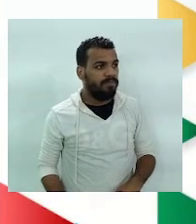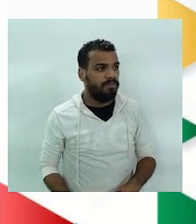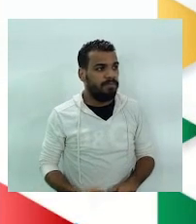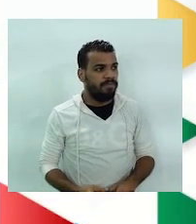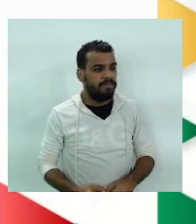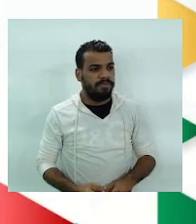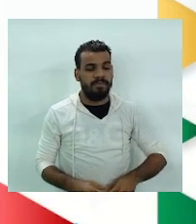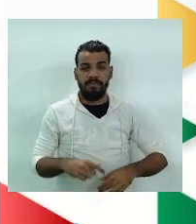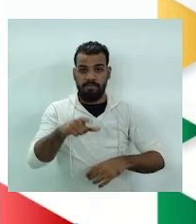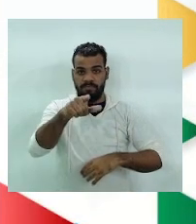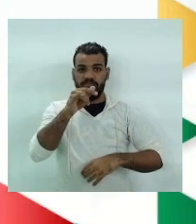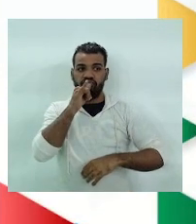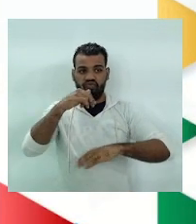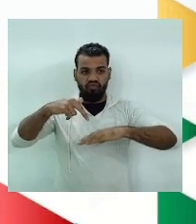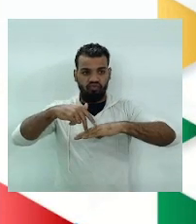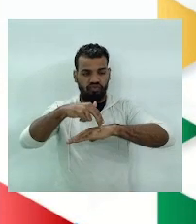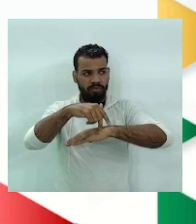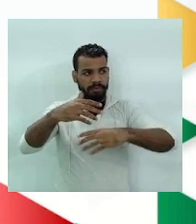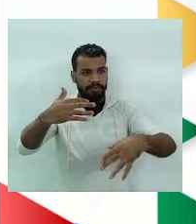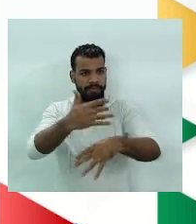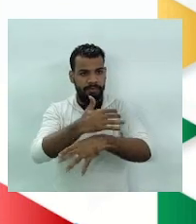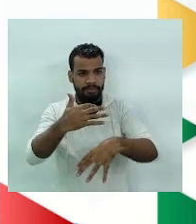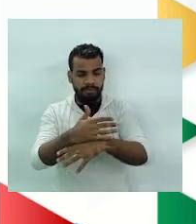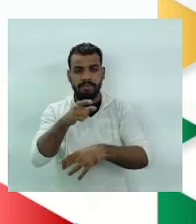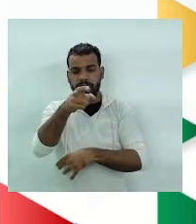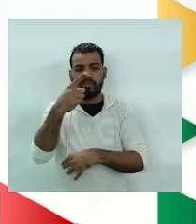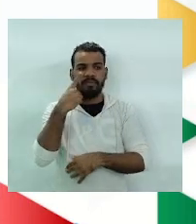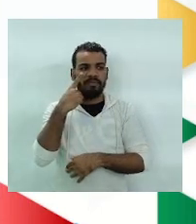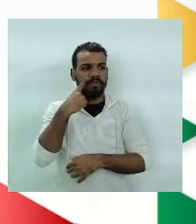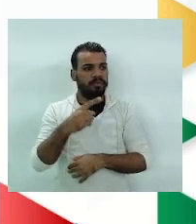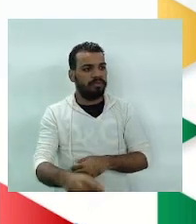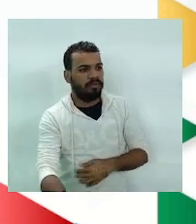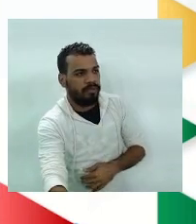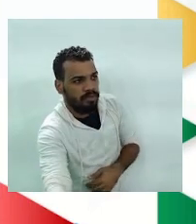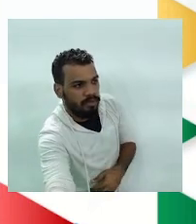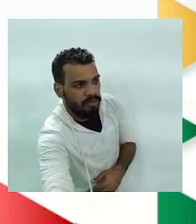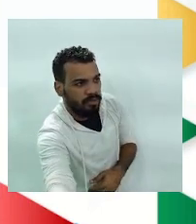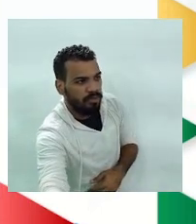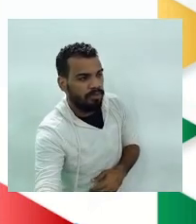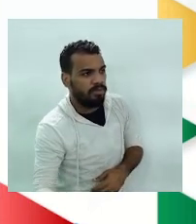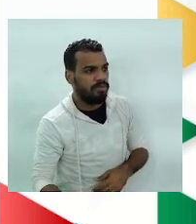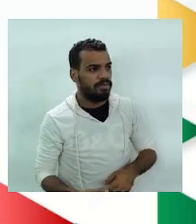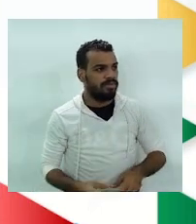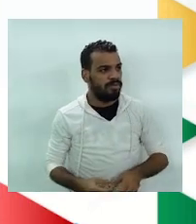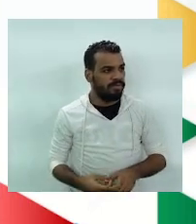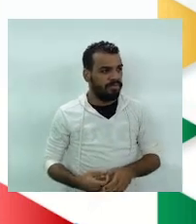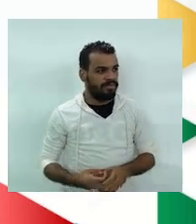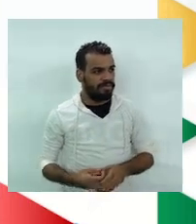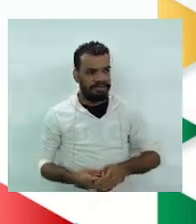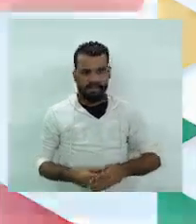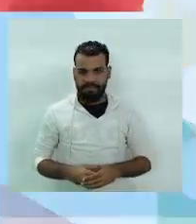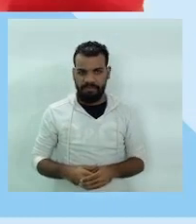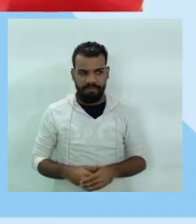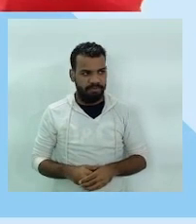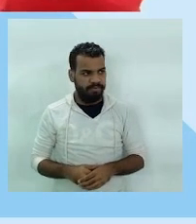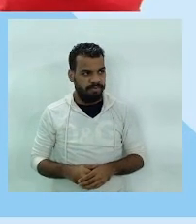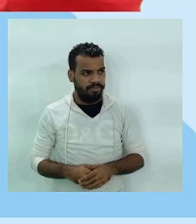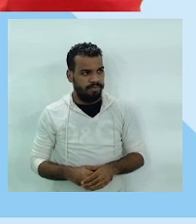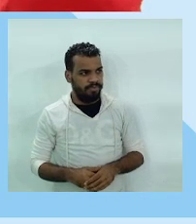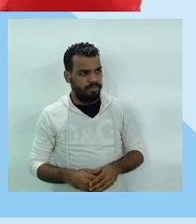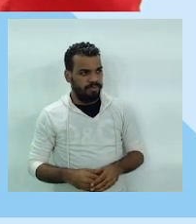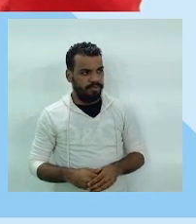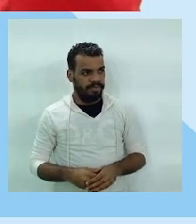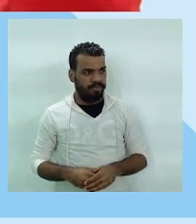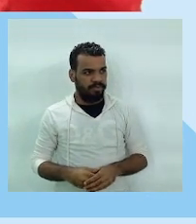pelas calçadas nas cidades, né, vocês podem observar a calçada e observar que são formadas por basalto.